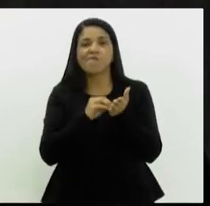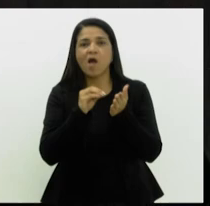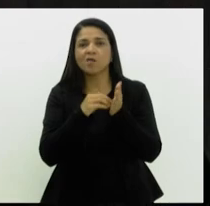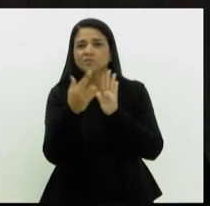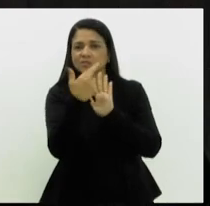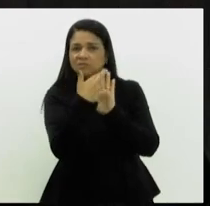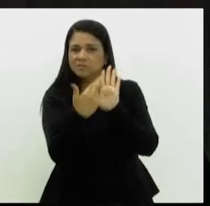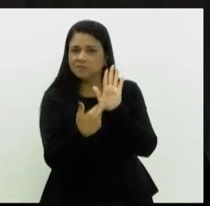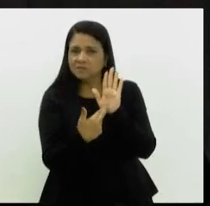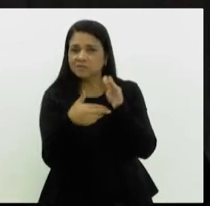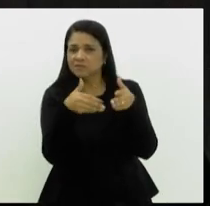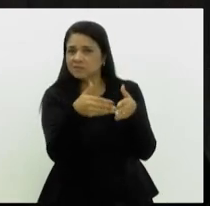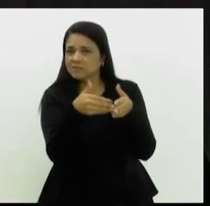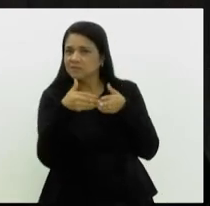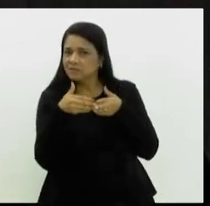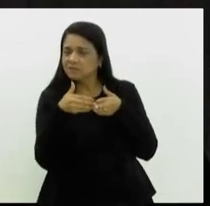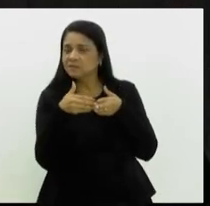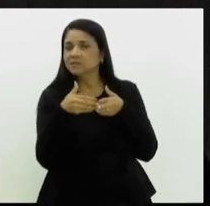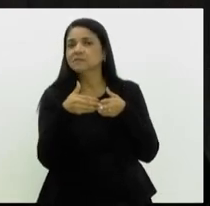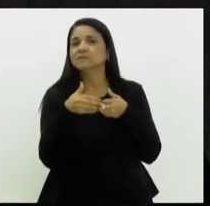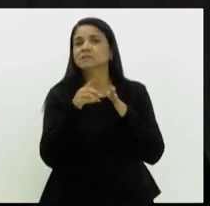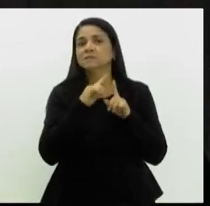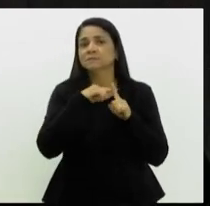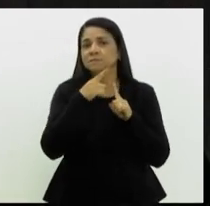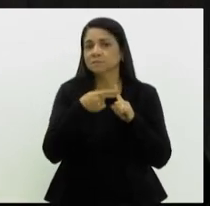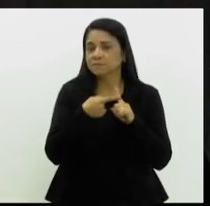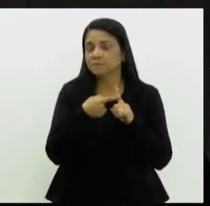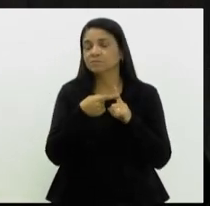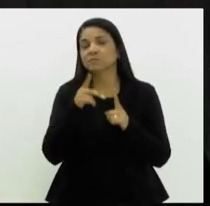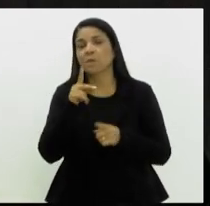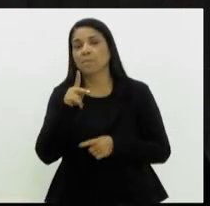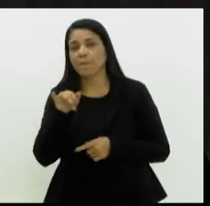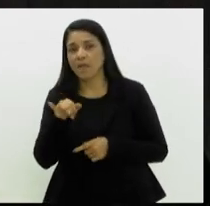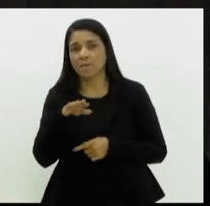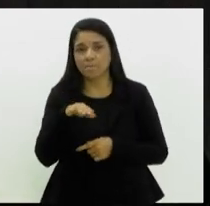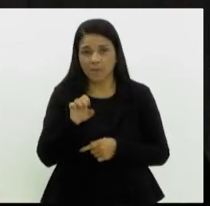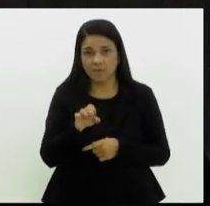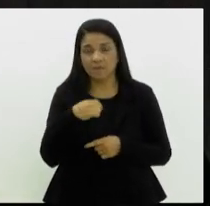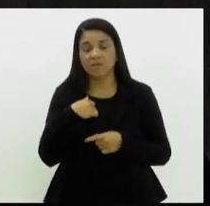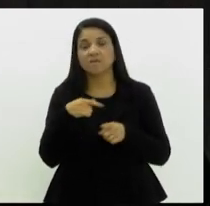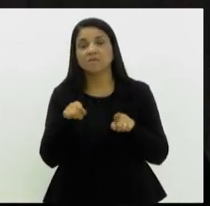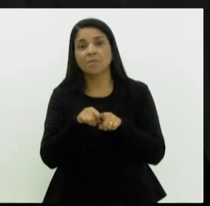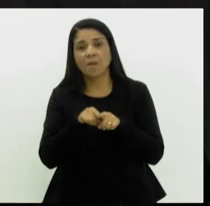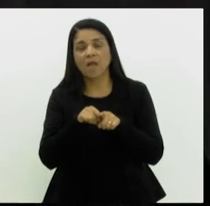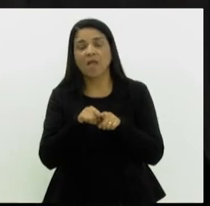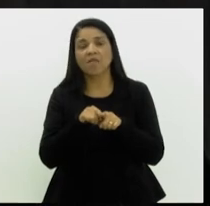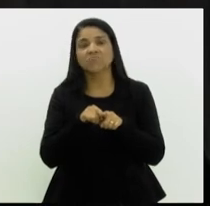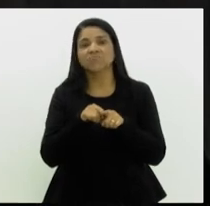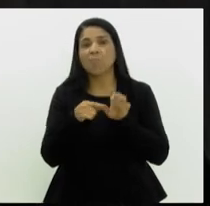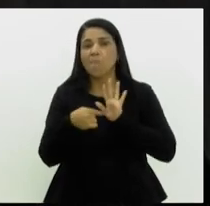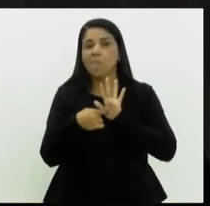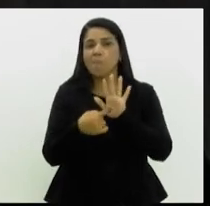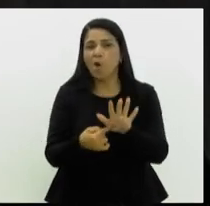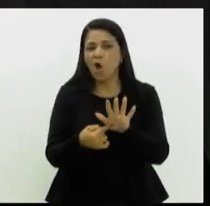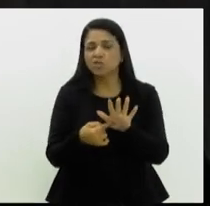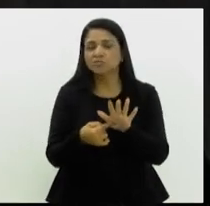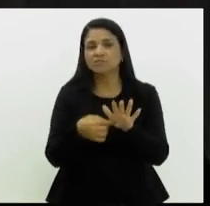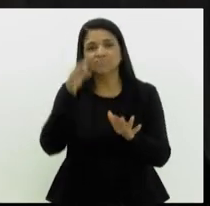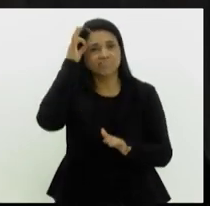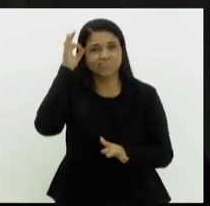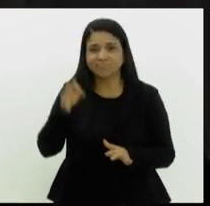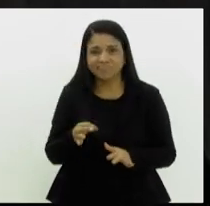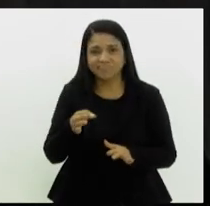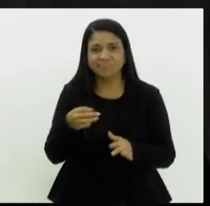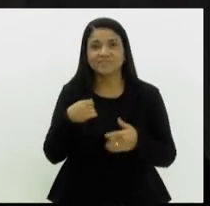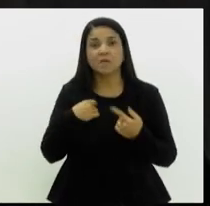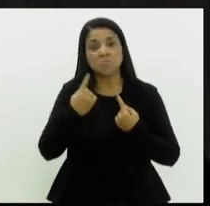das licenças maternidade, mesmo a paternidade, é reflexo também de uma compreensão que precisa ser superada, de